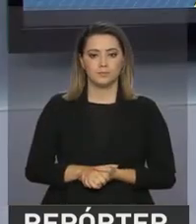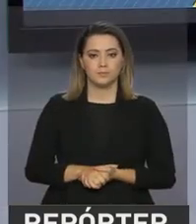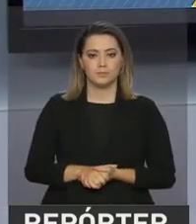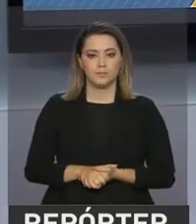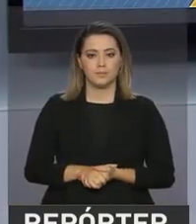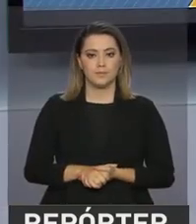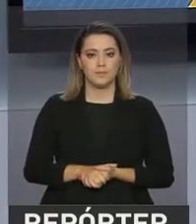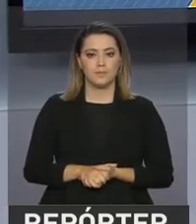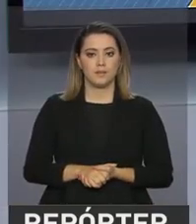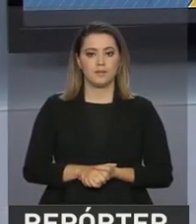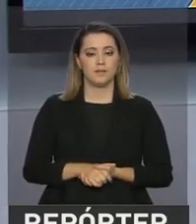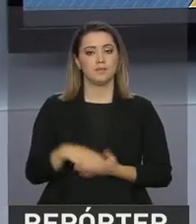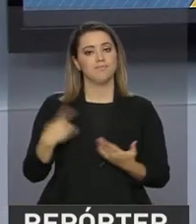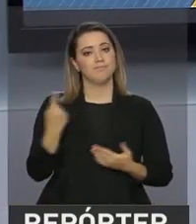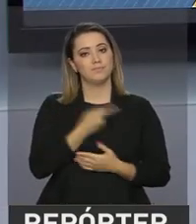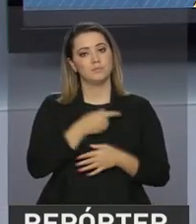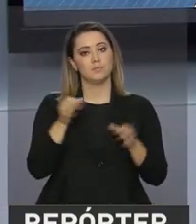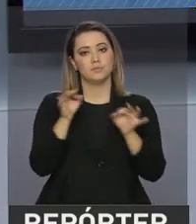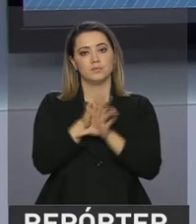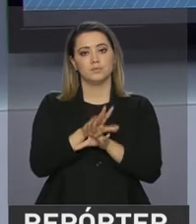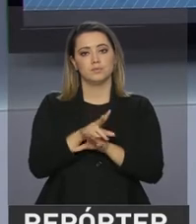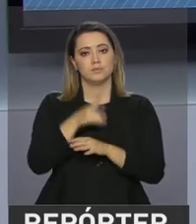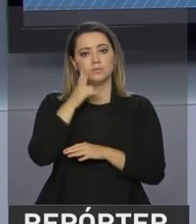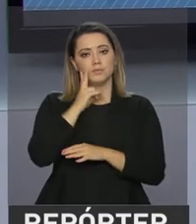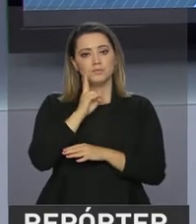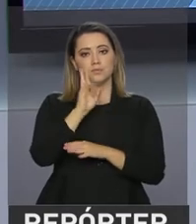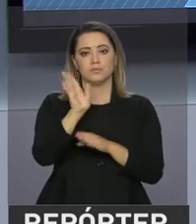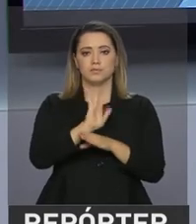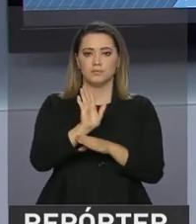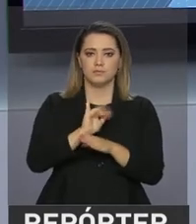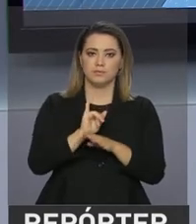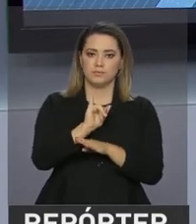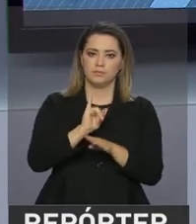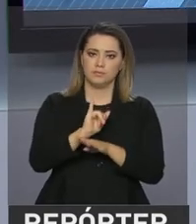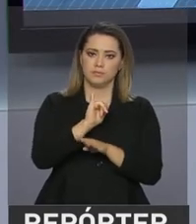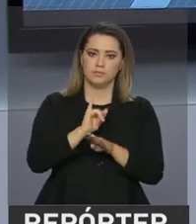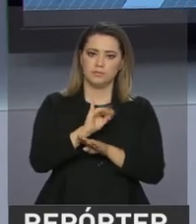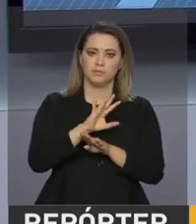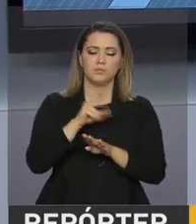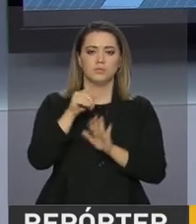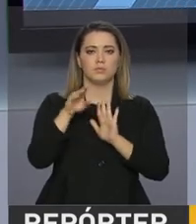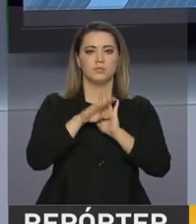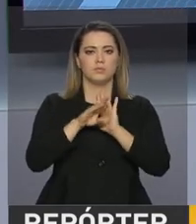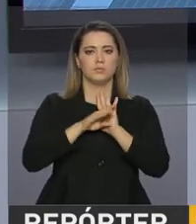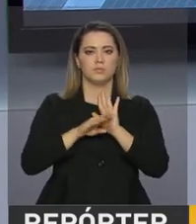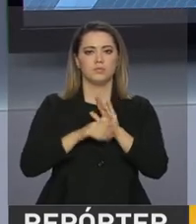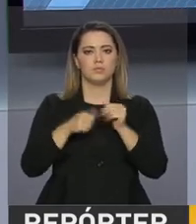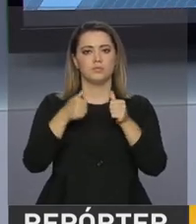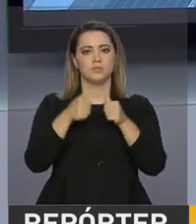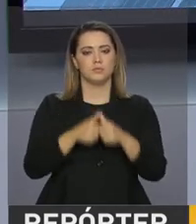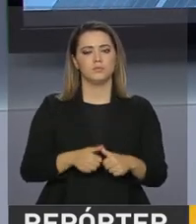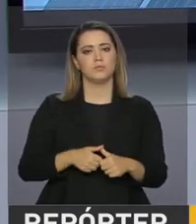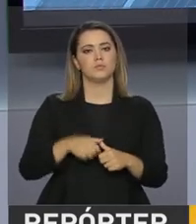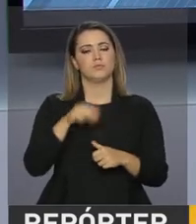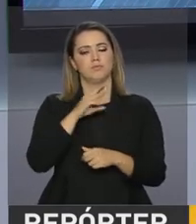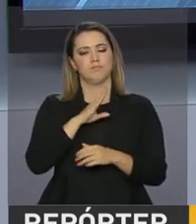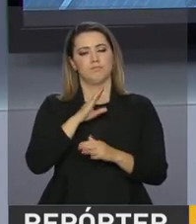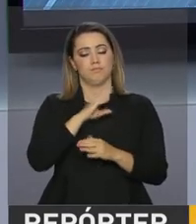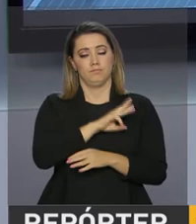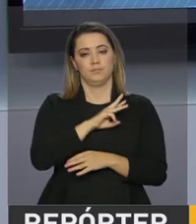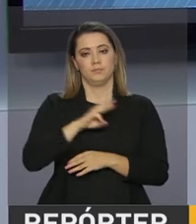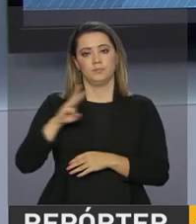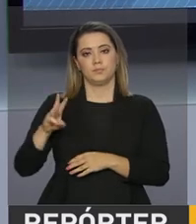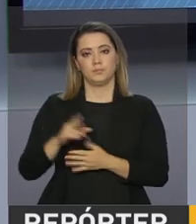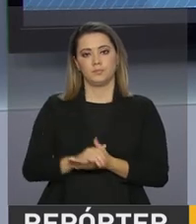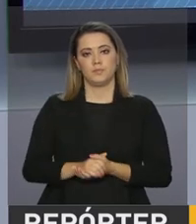o repórter nbr fica por aqui você pode rever as reportagens no youtube e toda nossa programação está disponível na